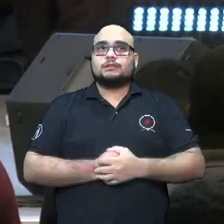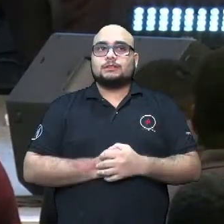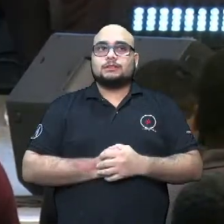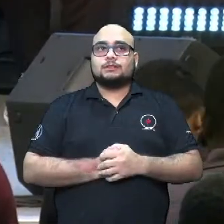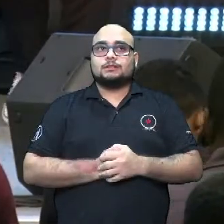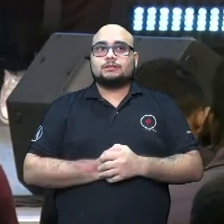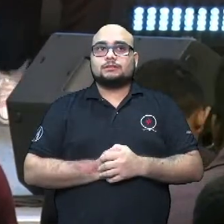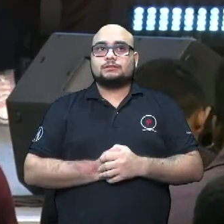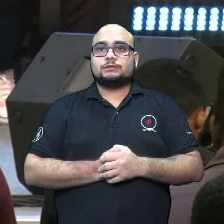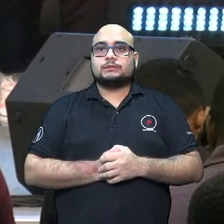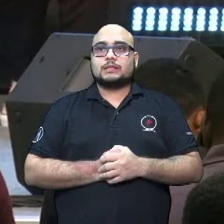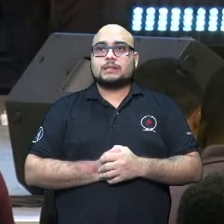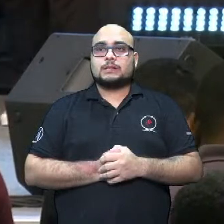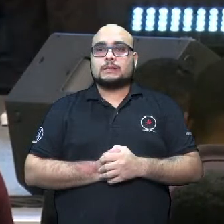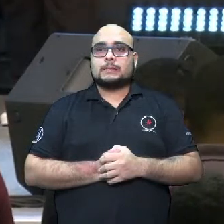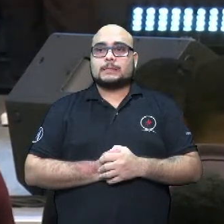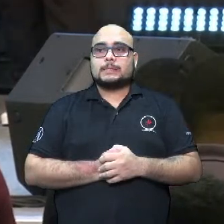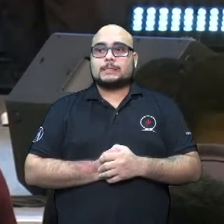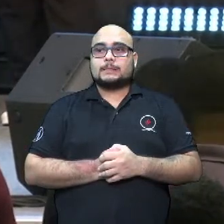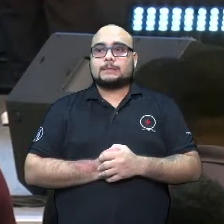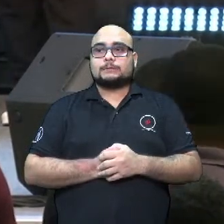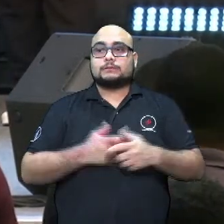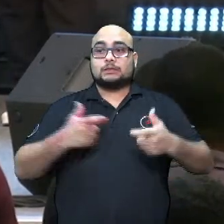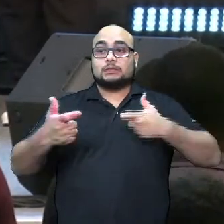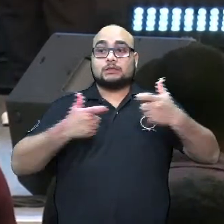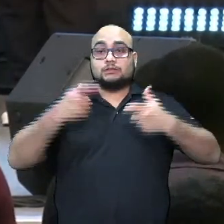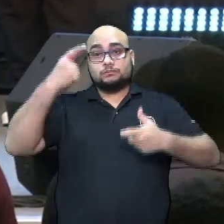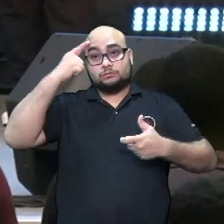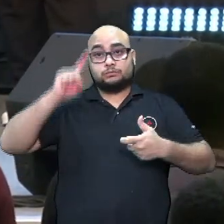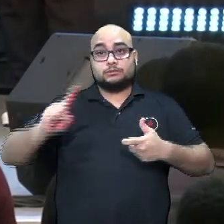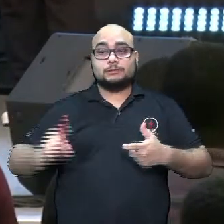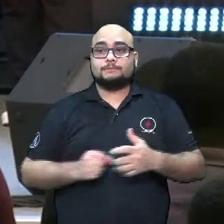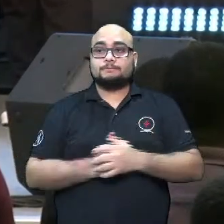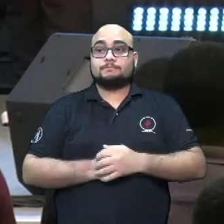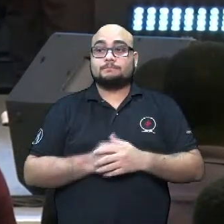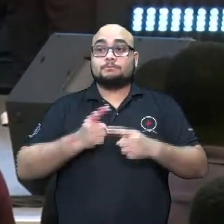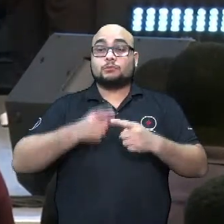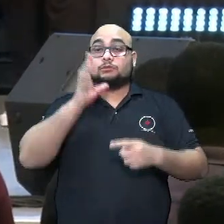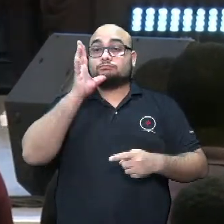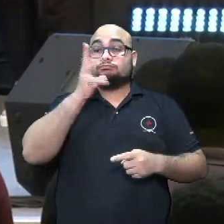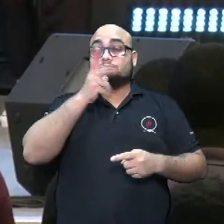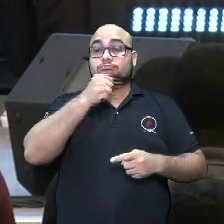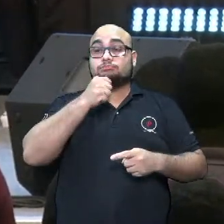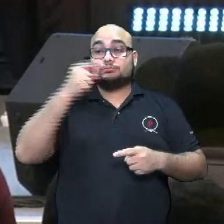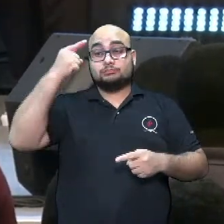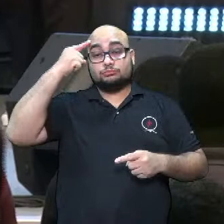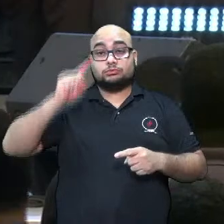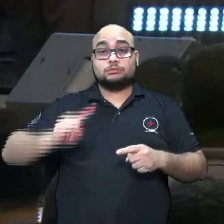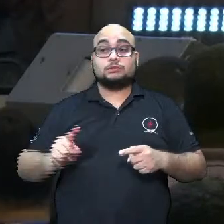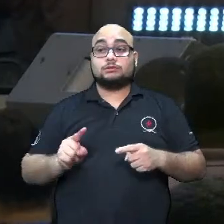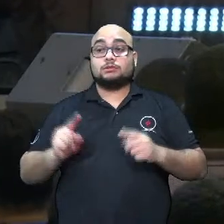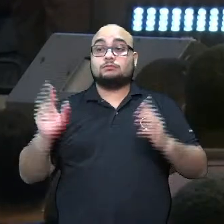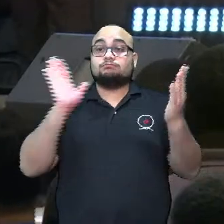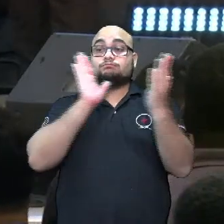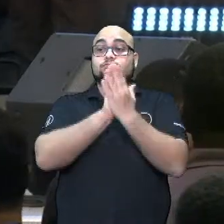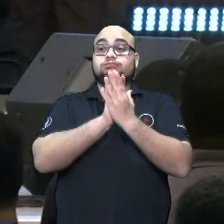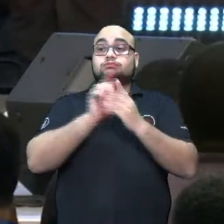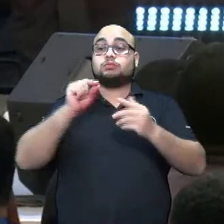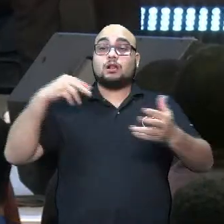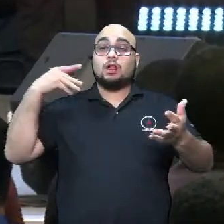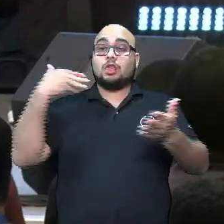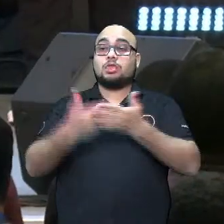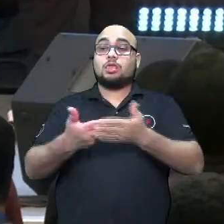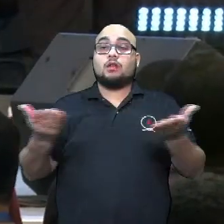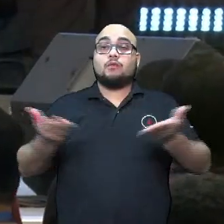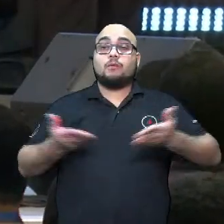luta? Você não sabe as guerras que ela guerreia? Por que ele demorou? Você não sabe os leões que ele matou para chegar até aqui? Mas de uma coisa eu sei: